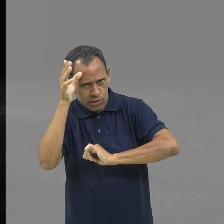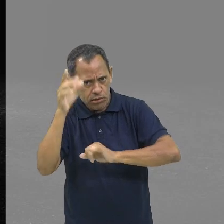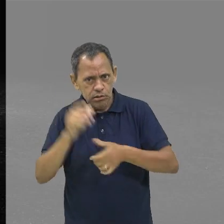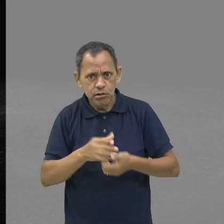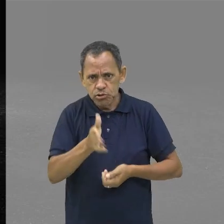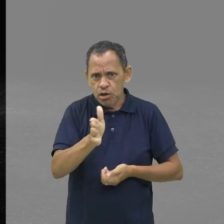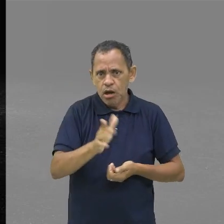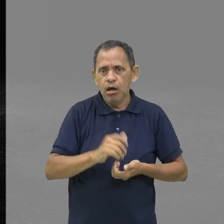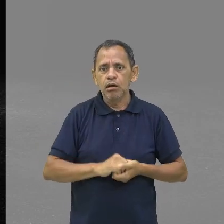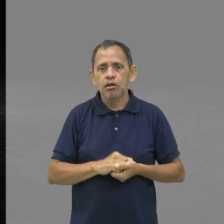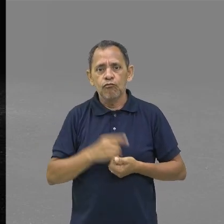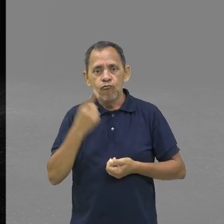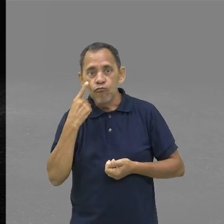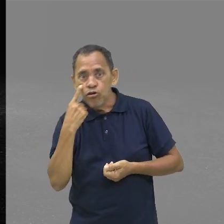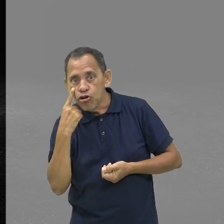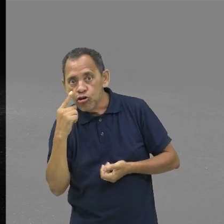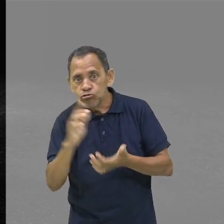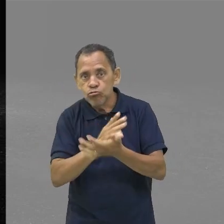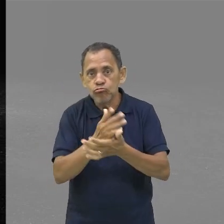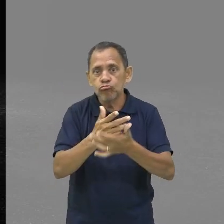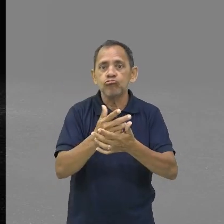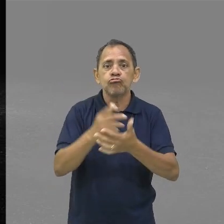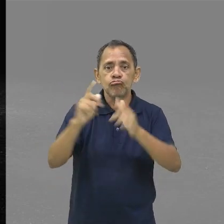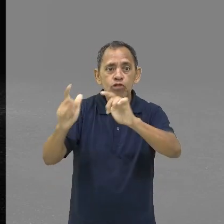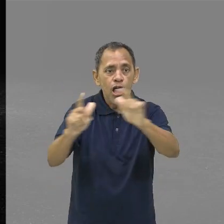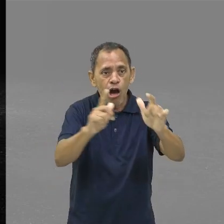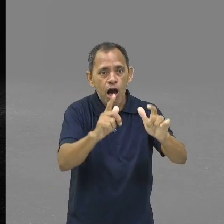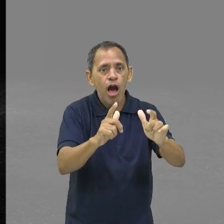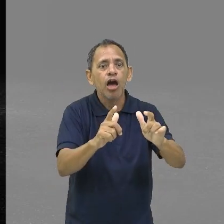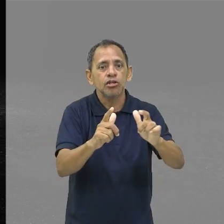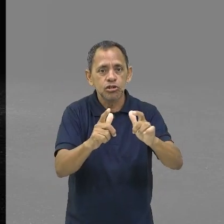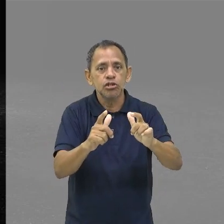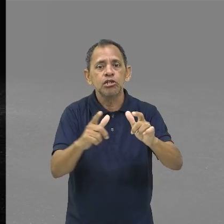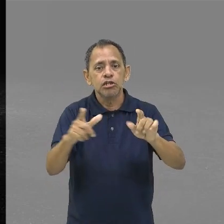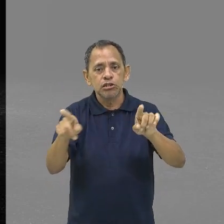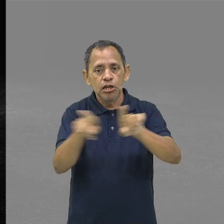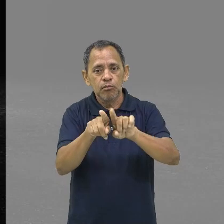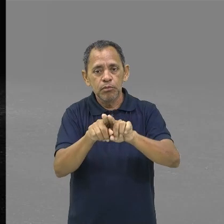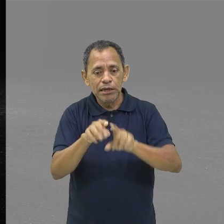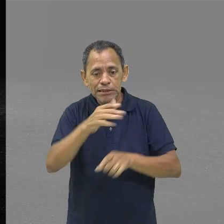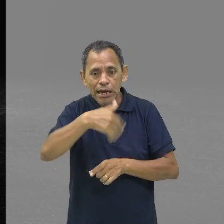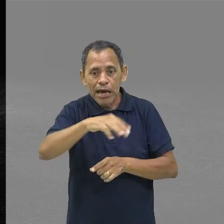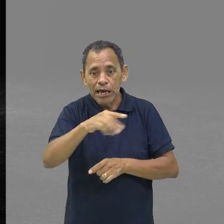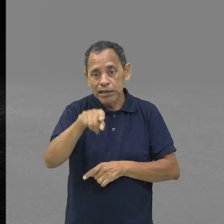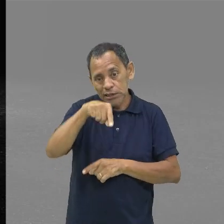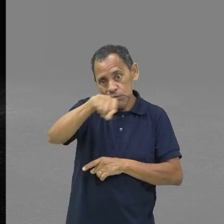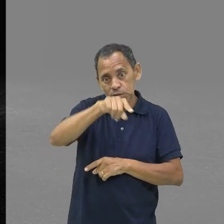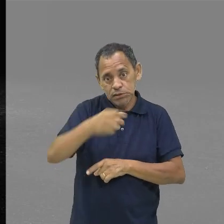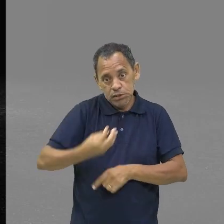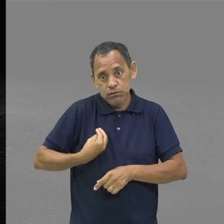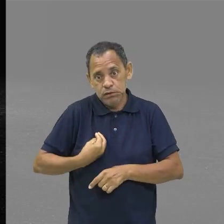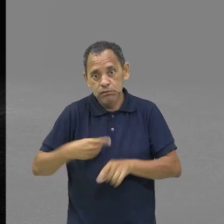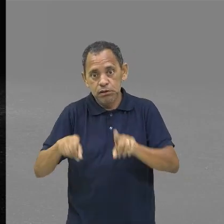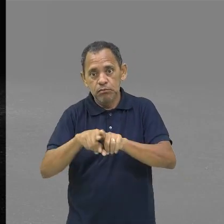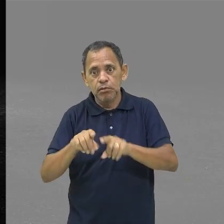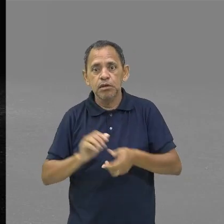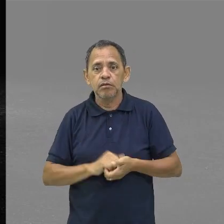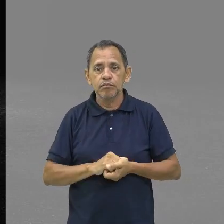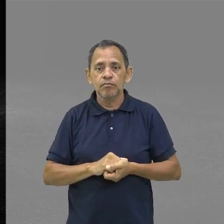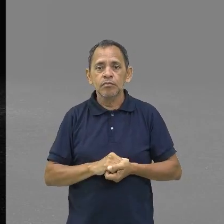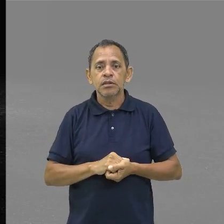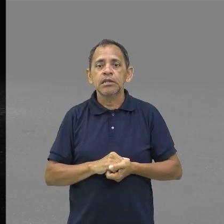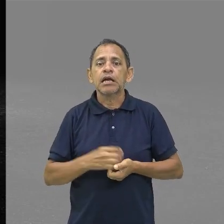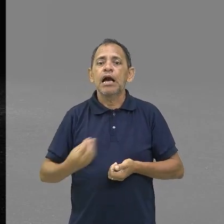podem ter visto em alguns lugares, podem fazer parte do meio de vocês. E quem permite a existência